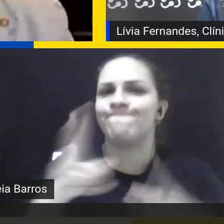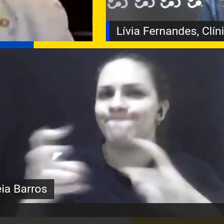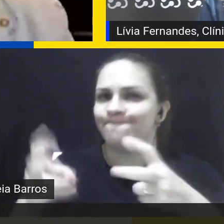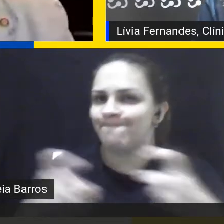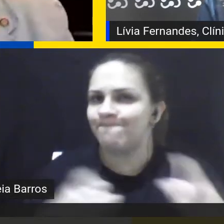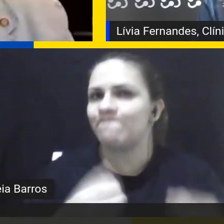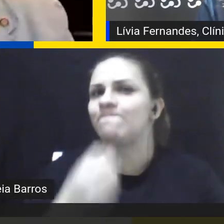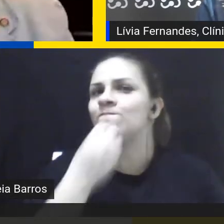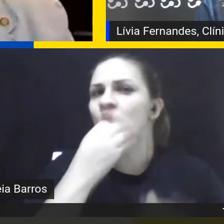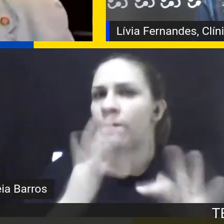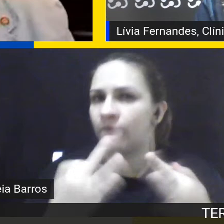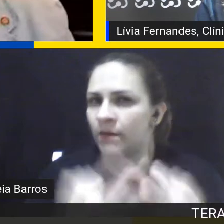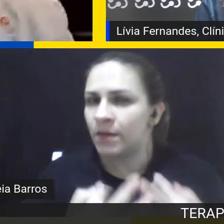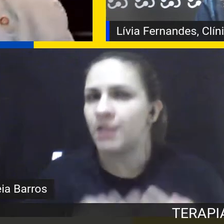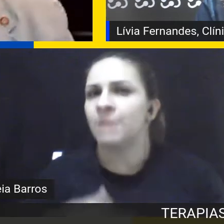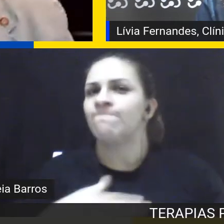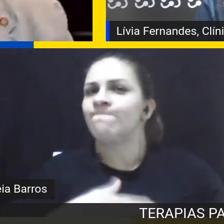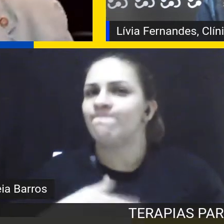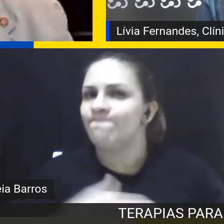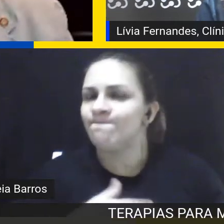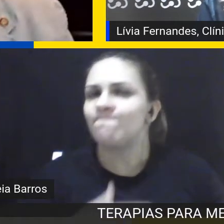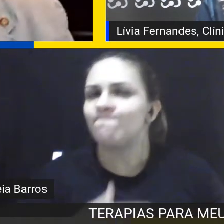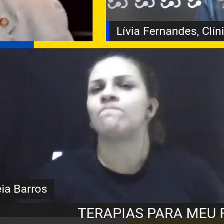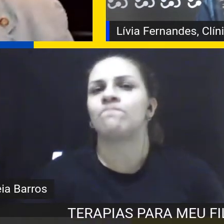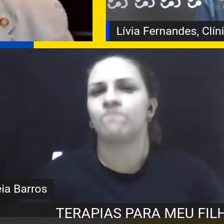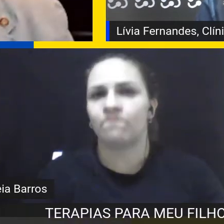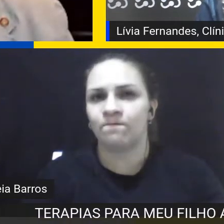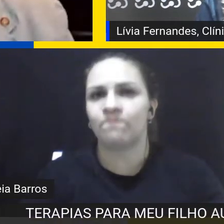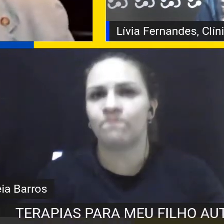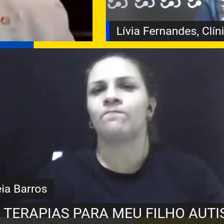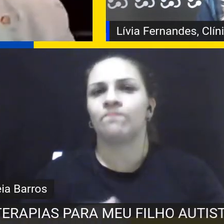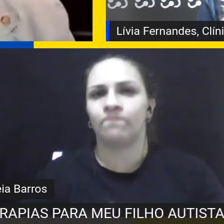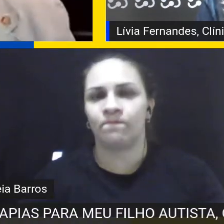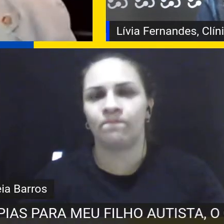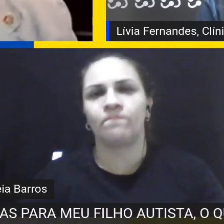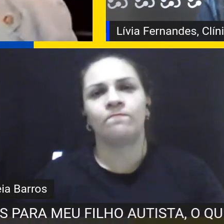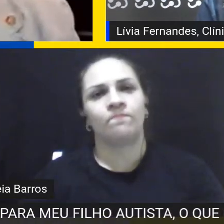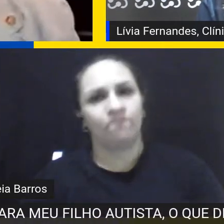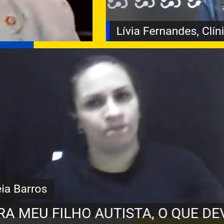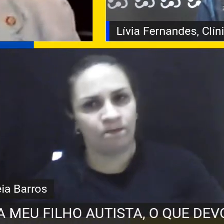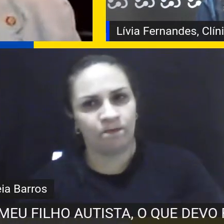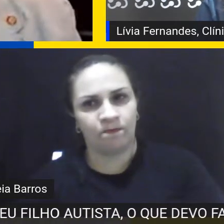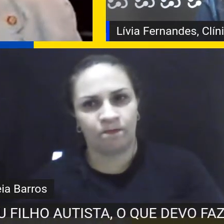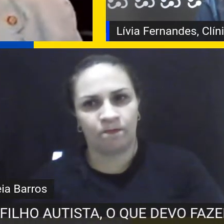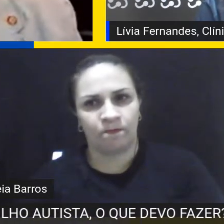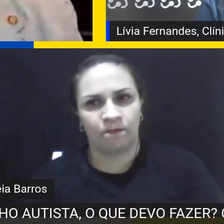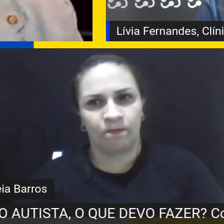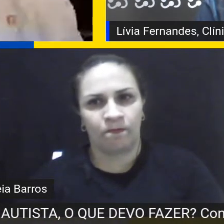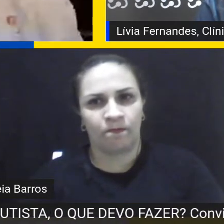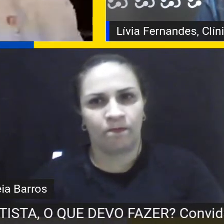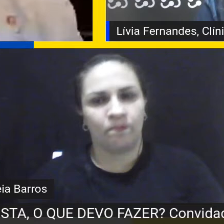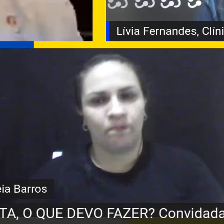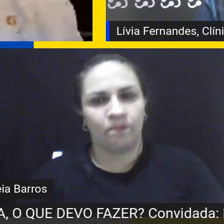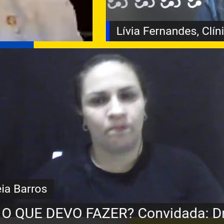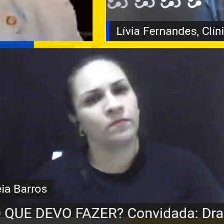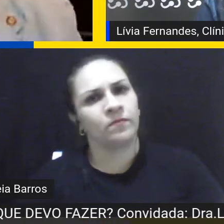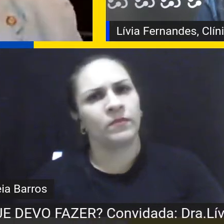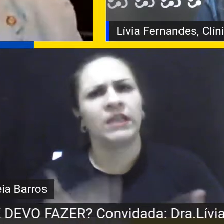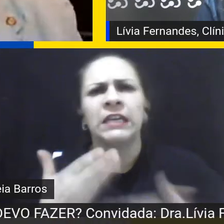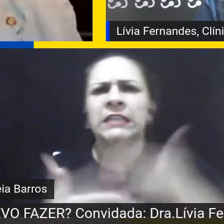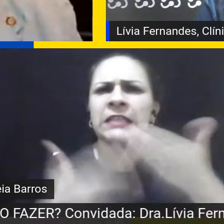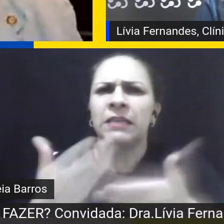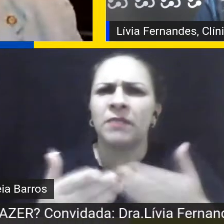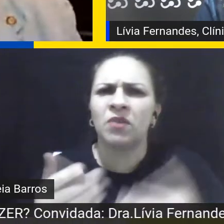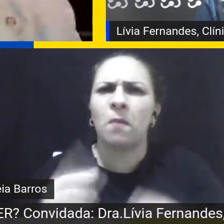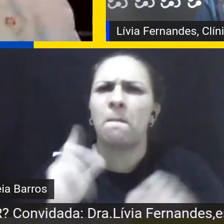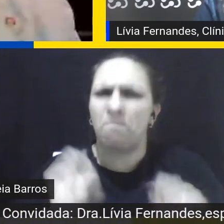tendo famílias bem satisfeitas. Agora, esse tratamento pode não evoluir mais, não